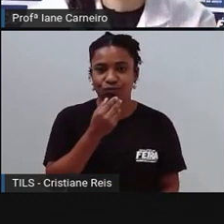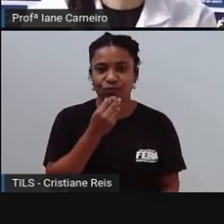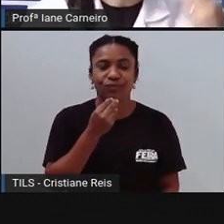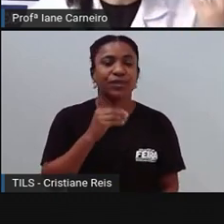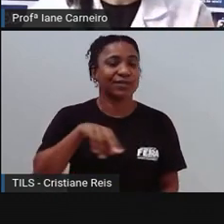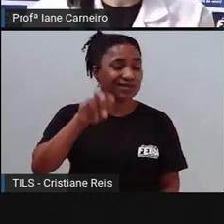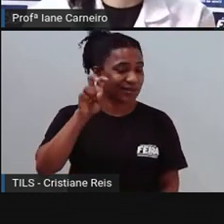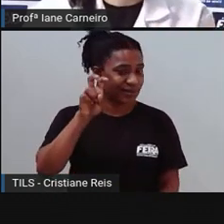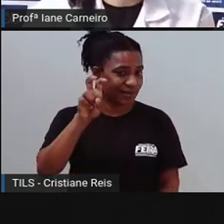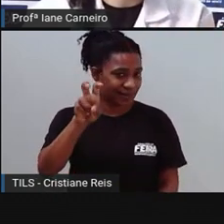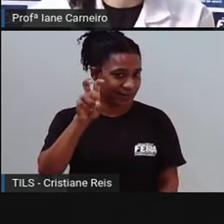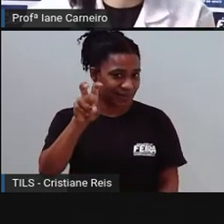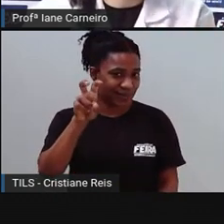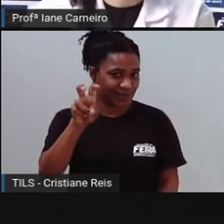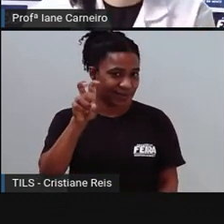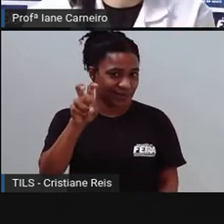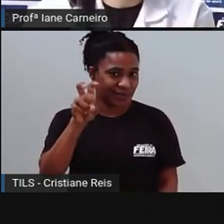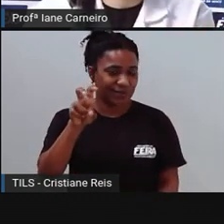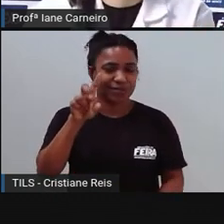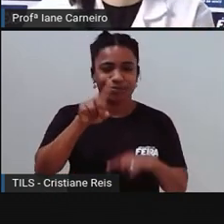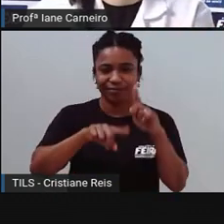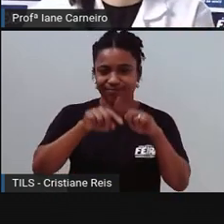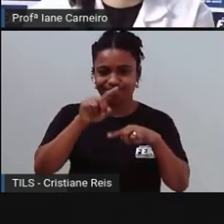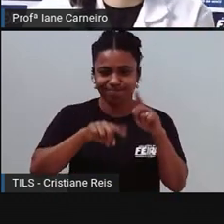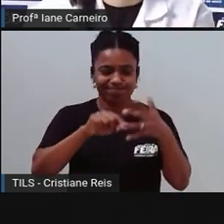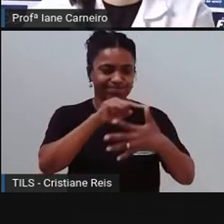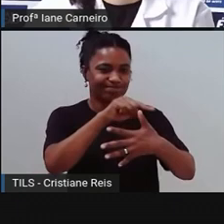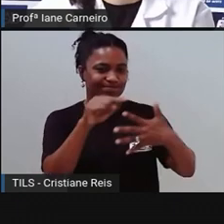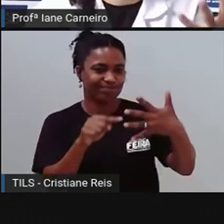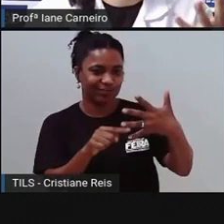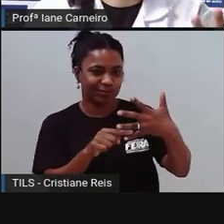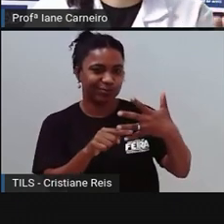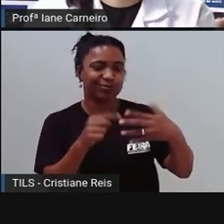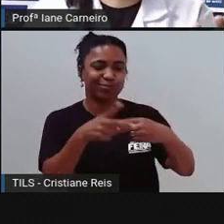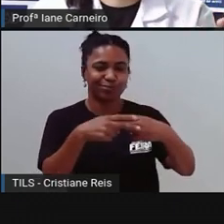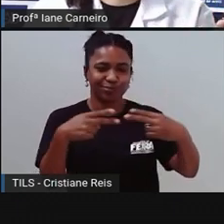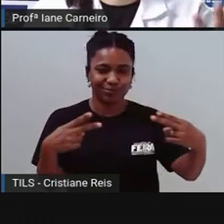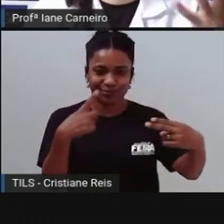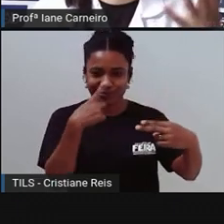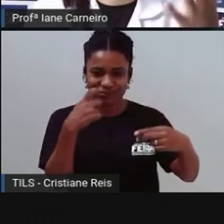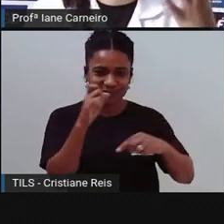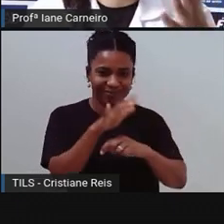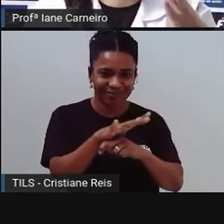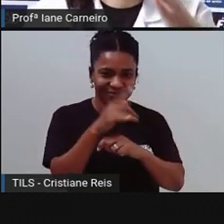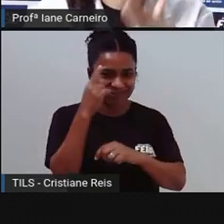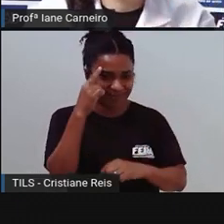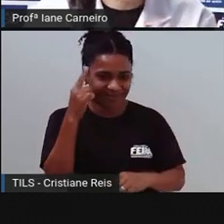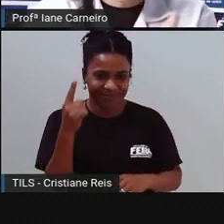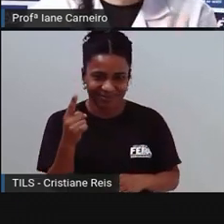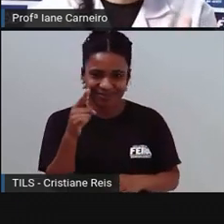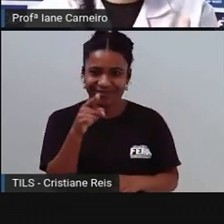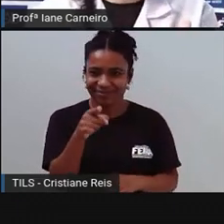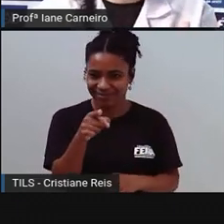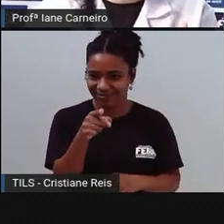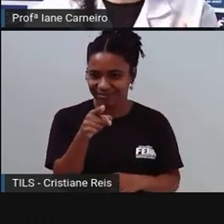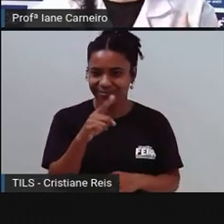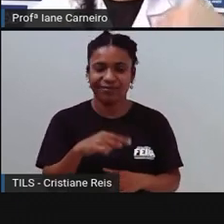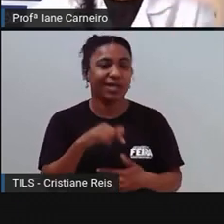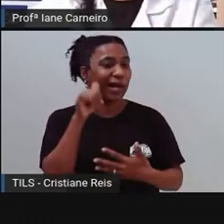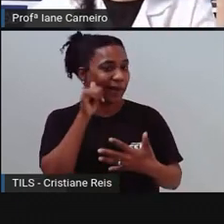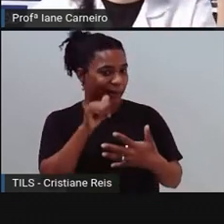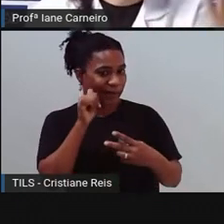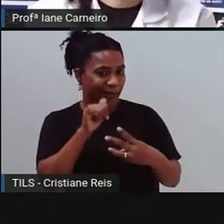cinco materiais para serem descartáveis, ó, um, dois, três, um, dois, três, quatro, cinco. E a